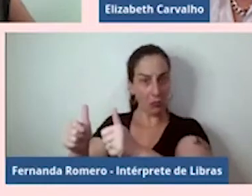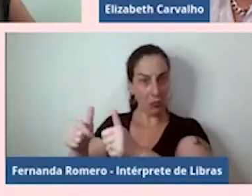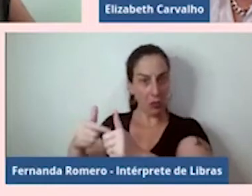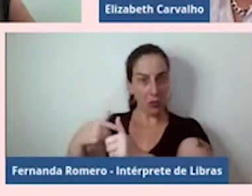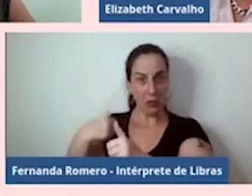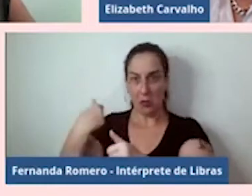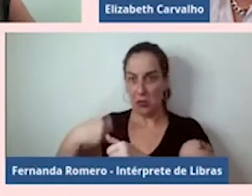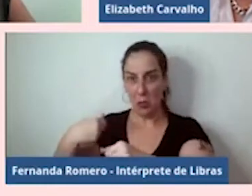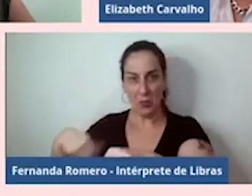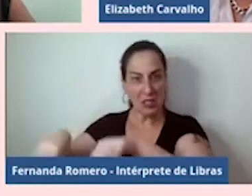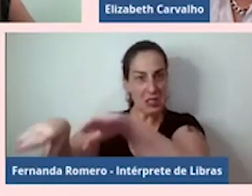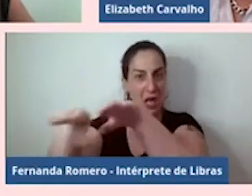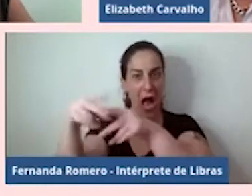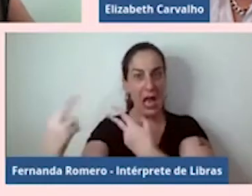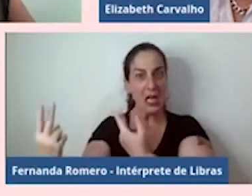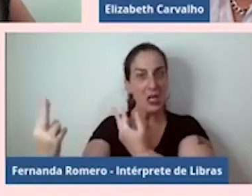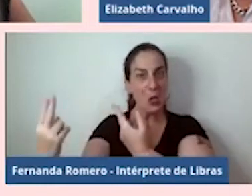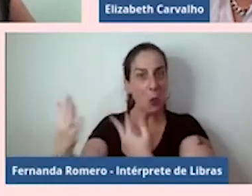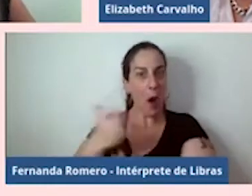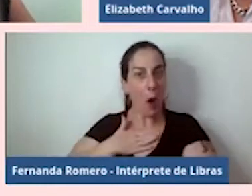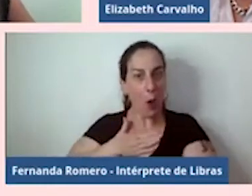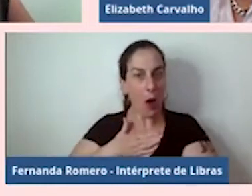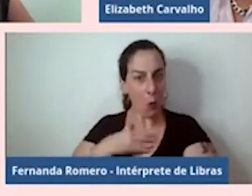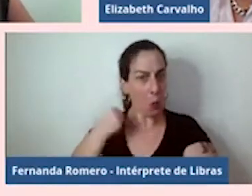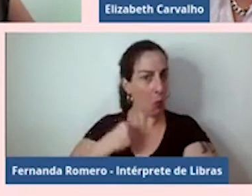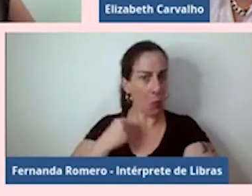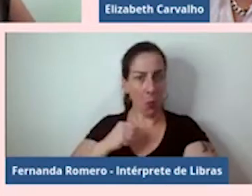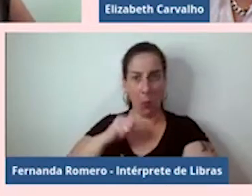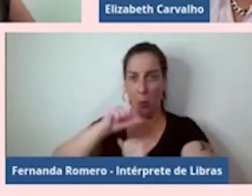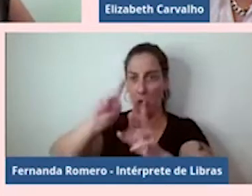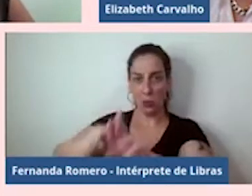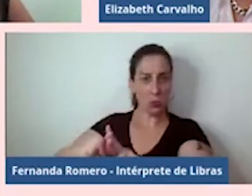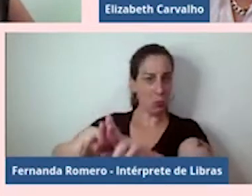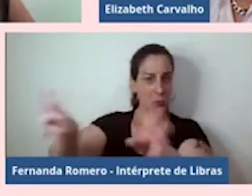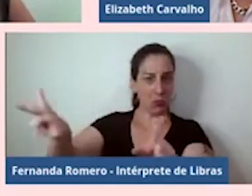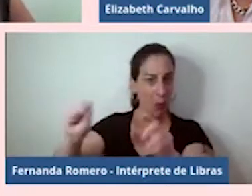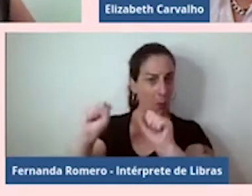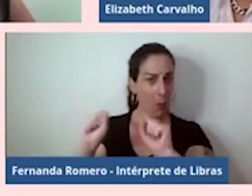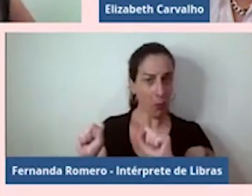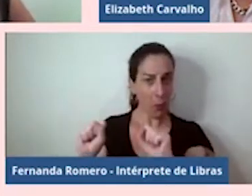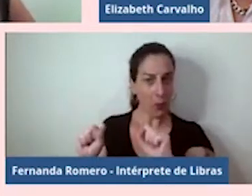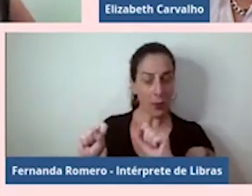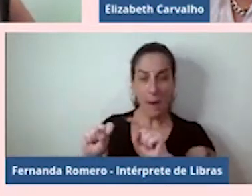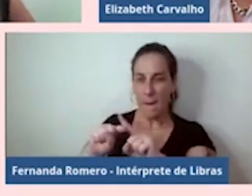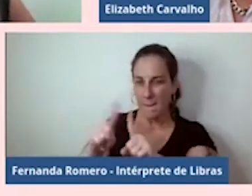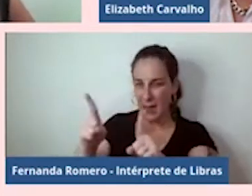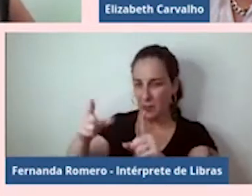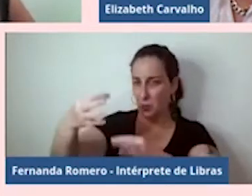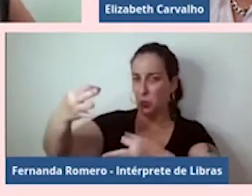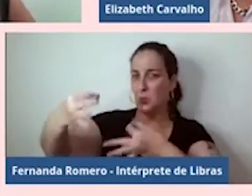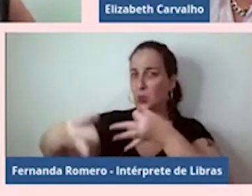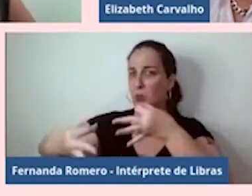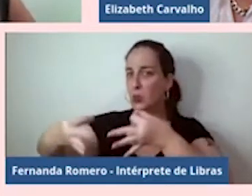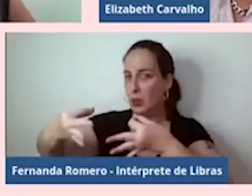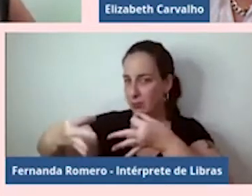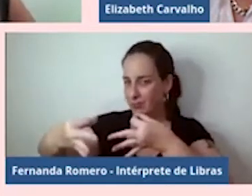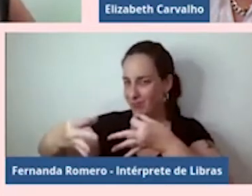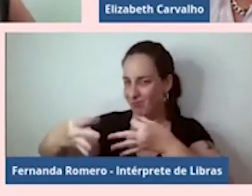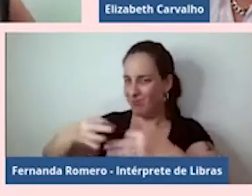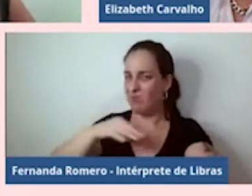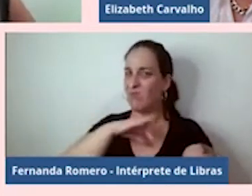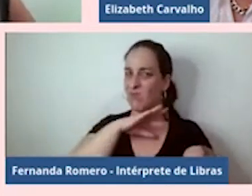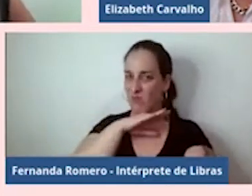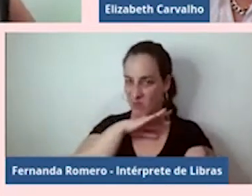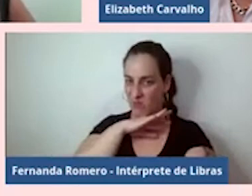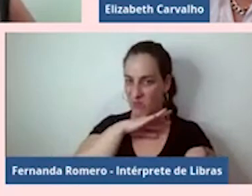nem igual, nem parecida com a minha, ela pode ser totalmente distinta da minha, né? Mas o julgamento é algo muito ruim. E a